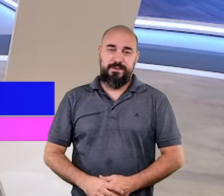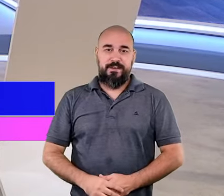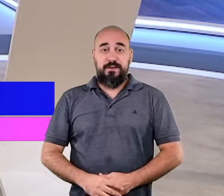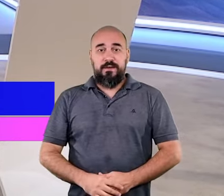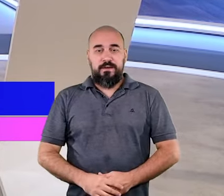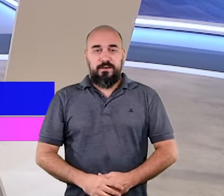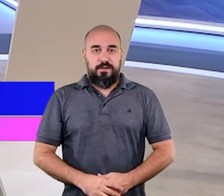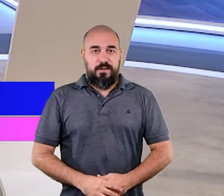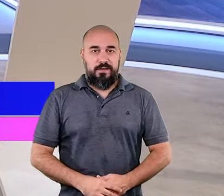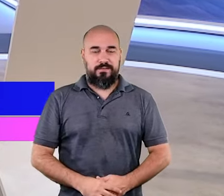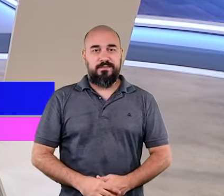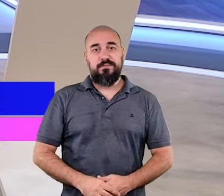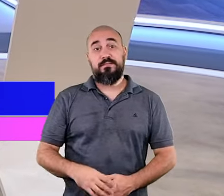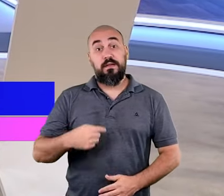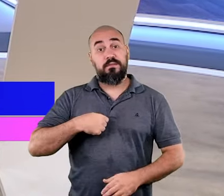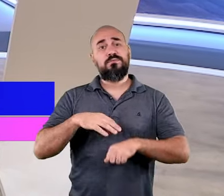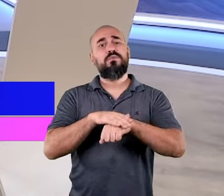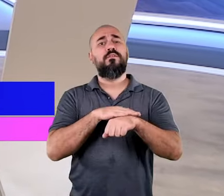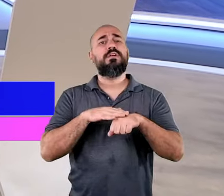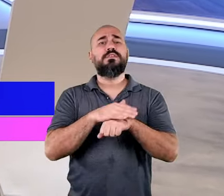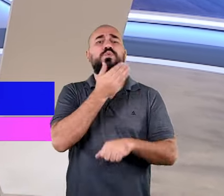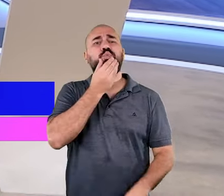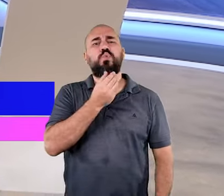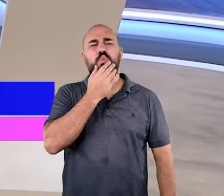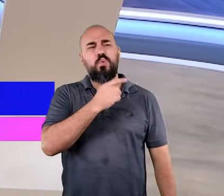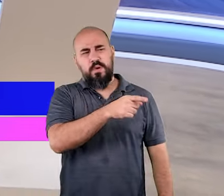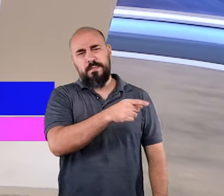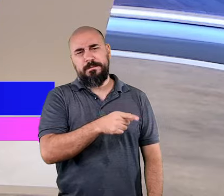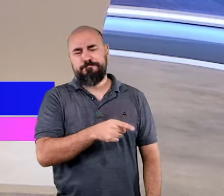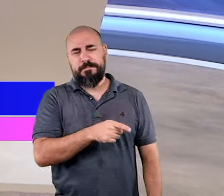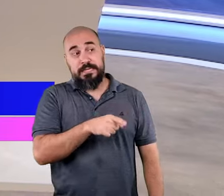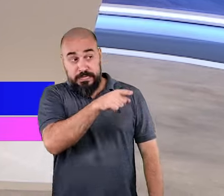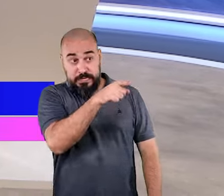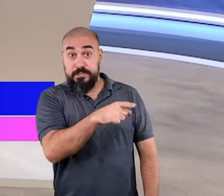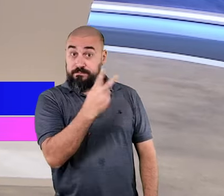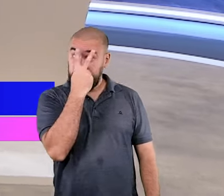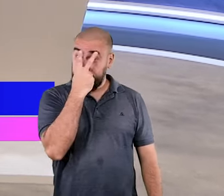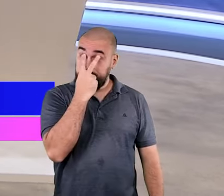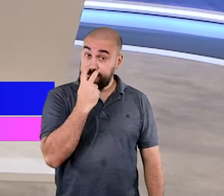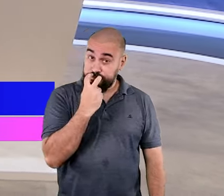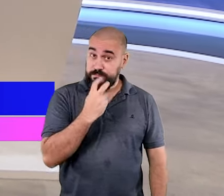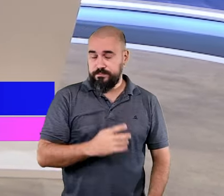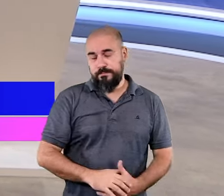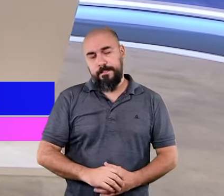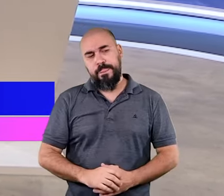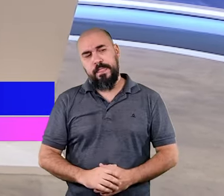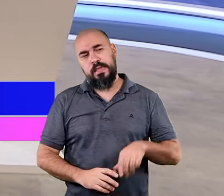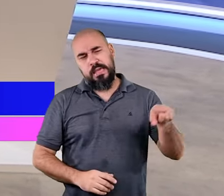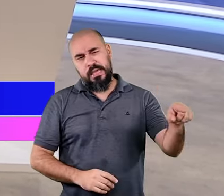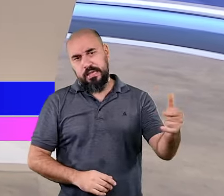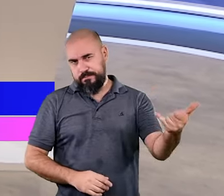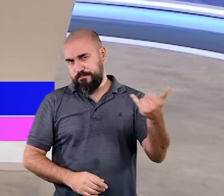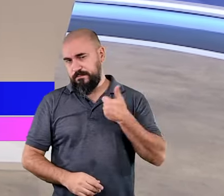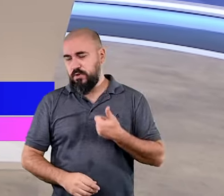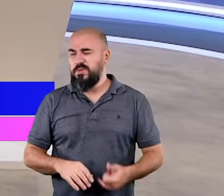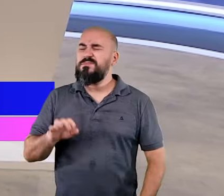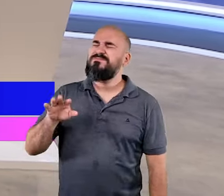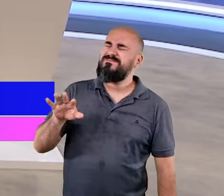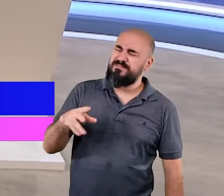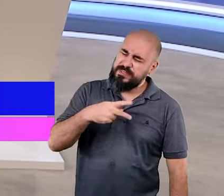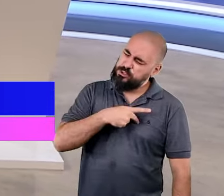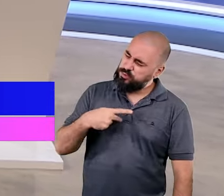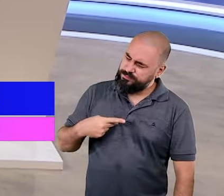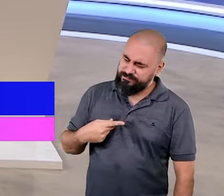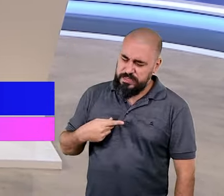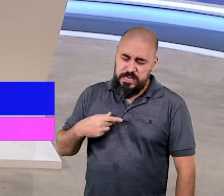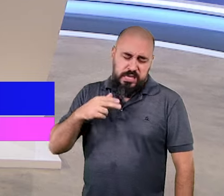conversava com um senhor que é cego, e ele disse assim para mim: Rafael, eu nunca vi